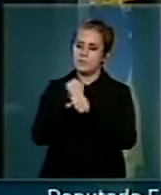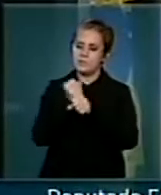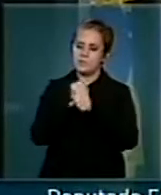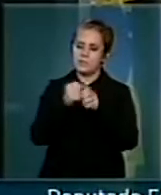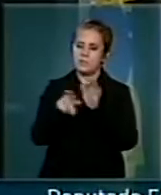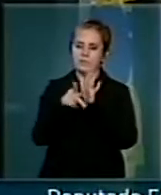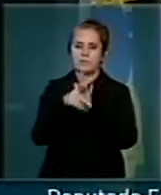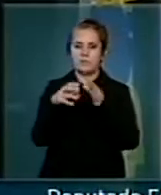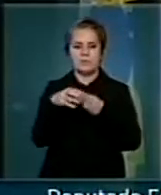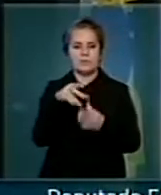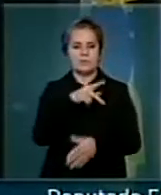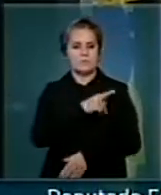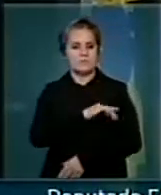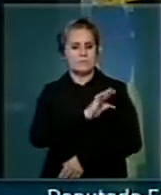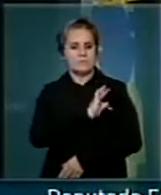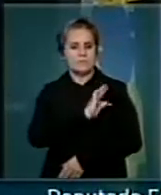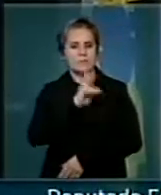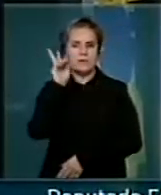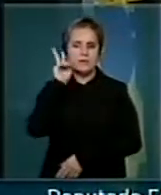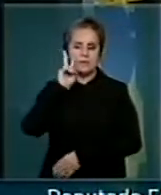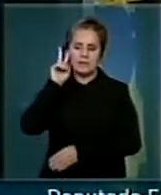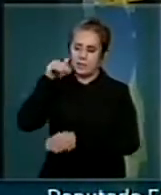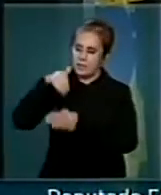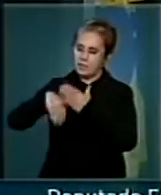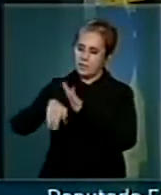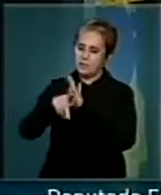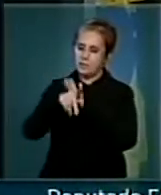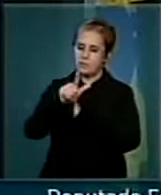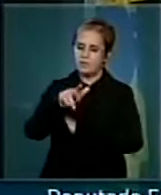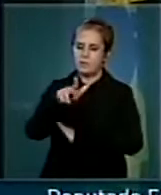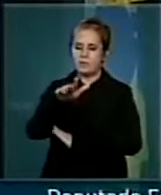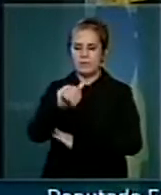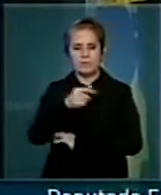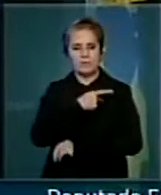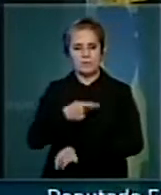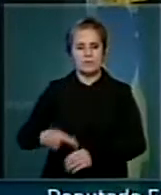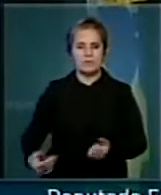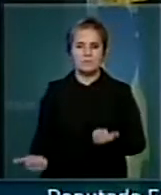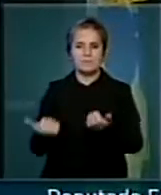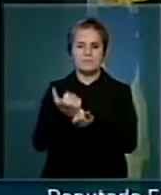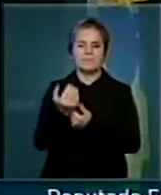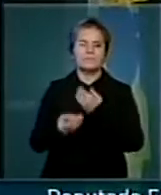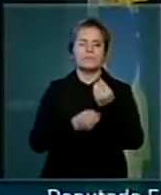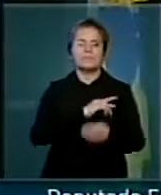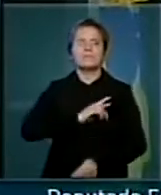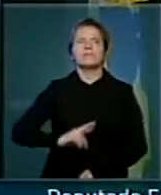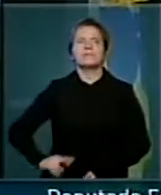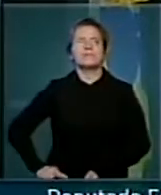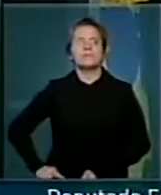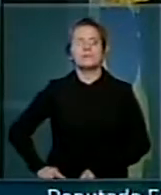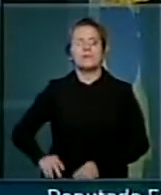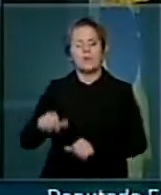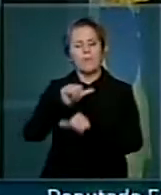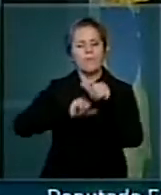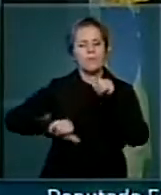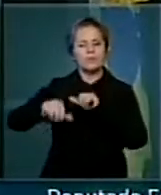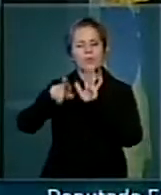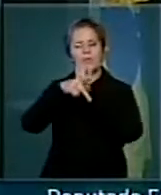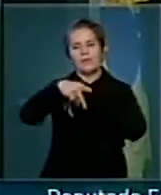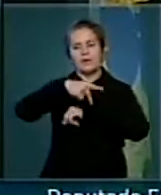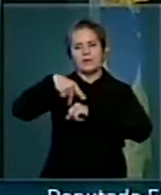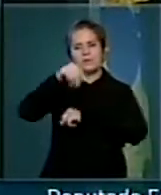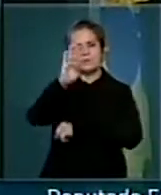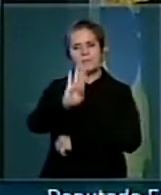PT. A histórica eleição de Luiz Inácio Lula da Silva para presidente da República mudou esse